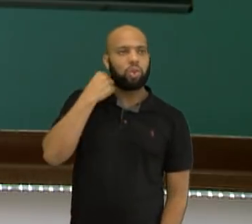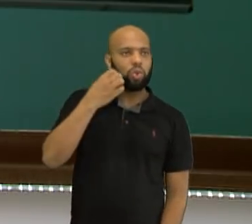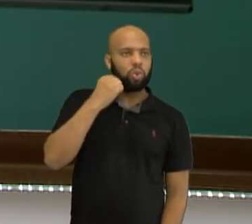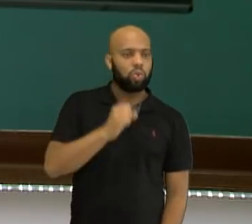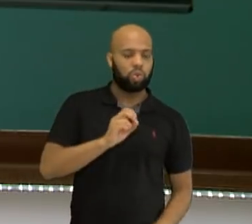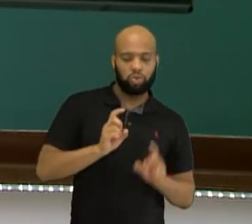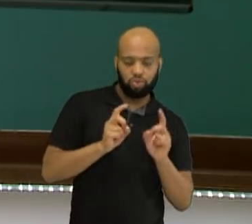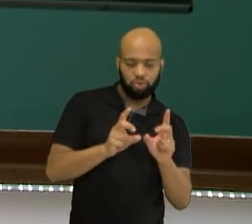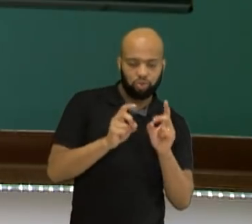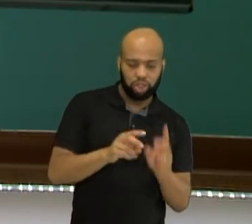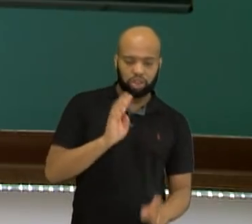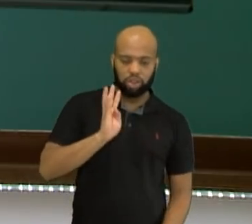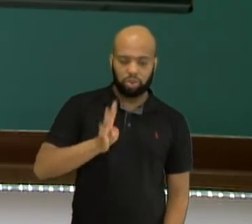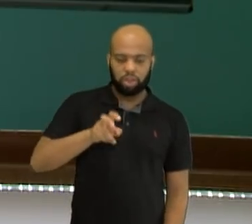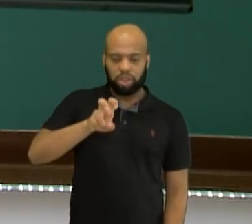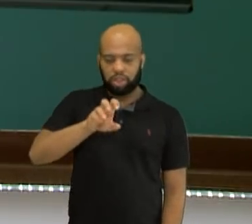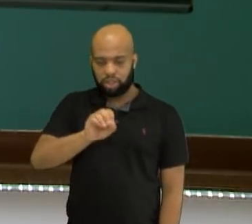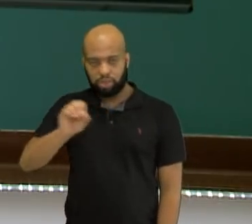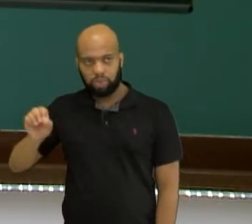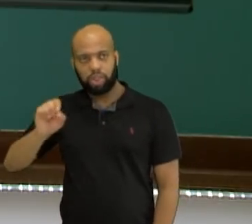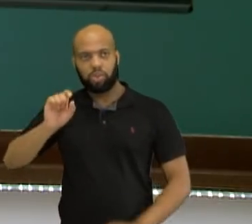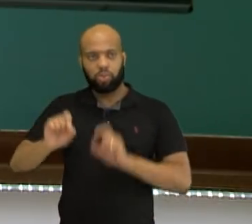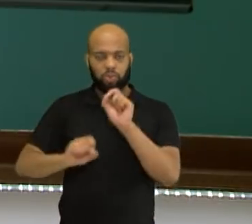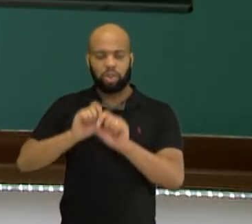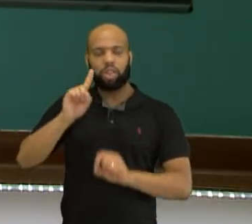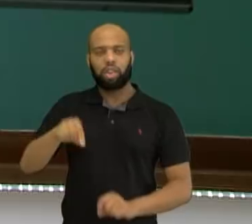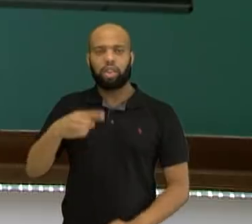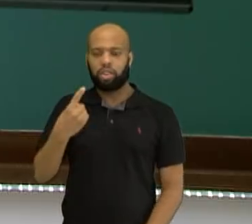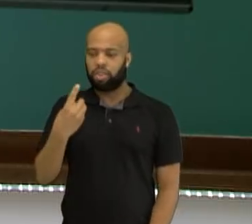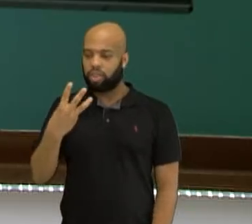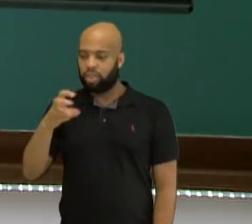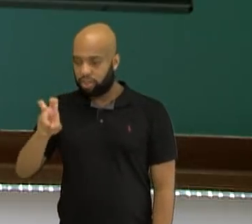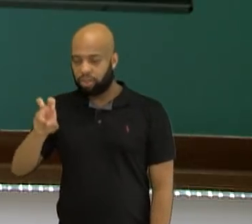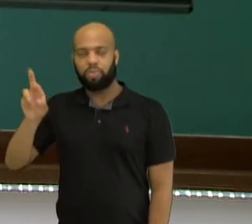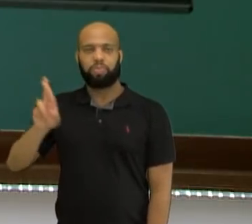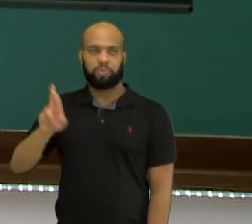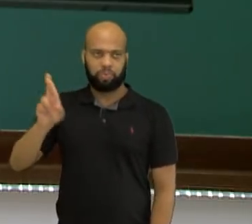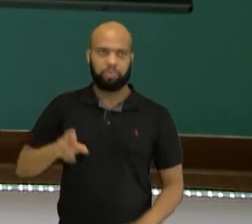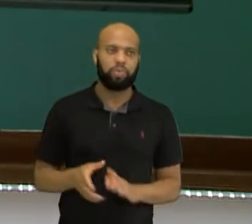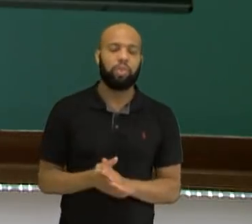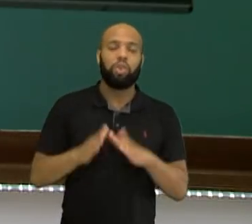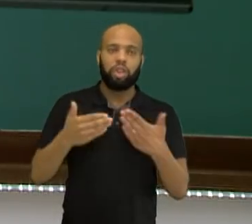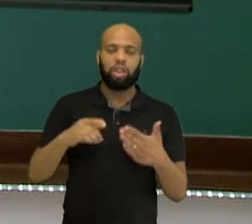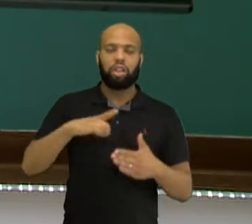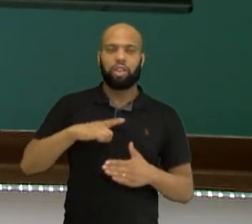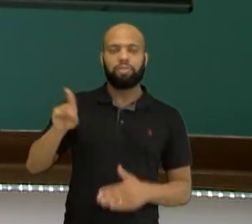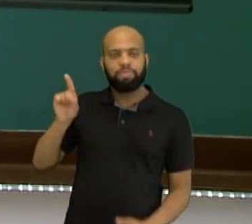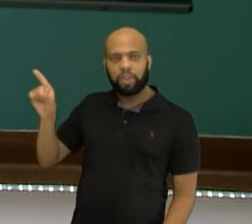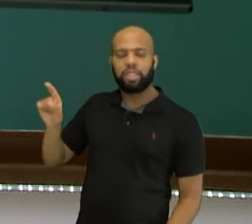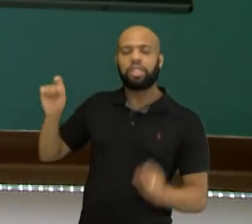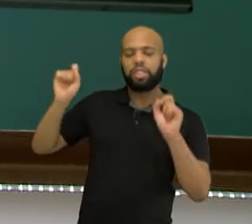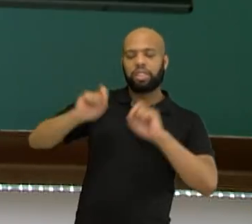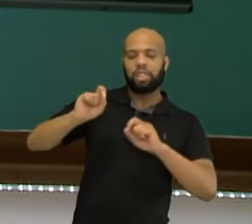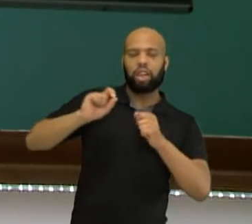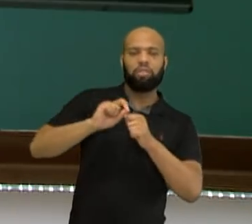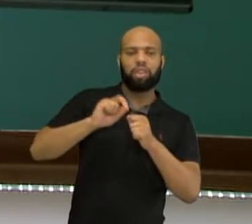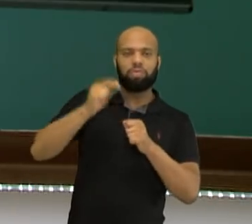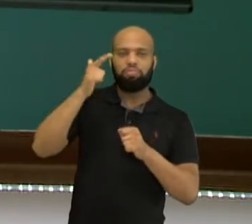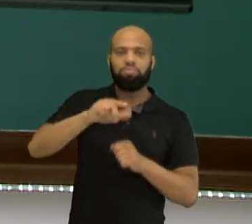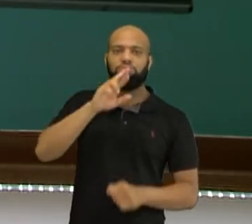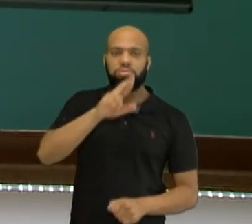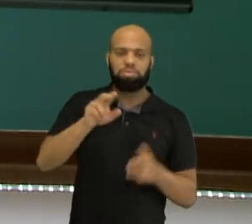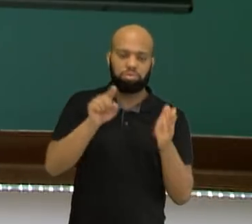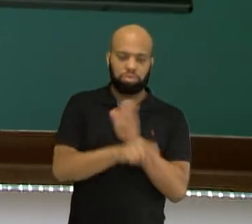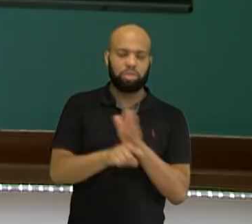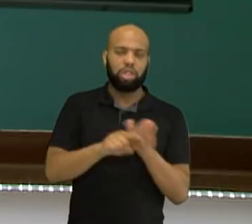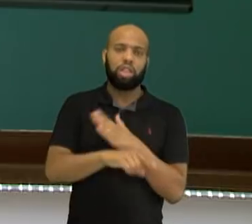4.500 é quanto? R$ 135. Beleza? Então, com esse esqueminha aqui, também é possível você resolver o exercício. Ou das